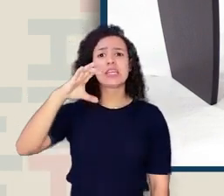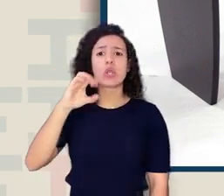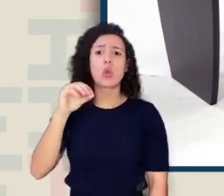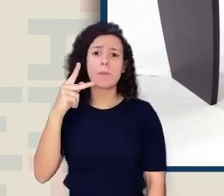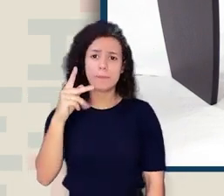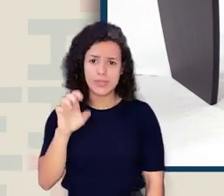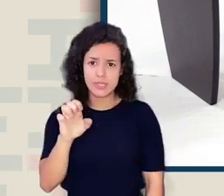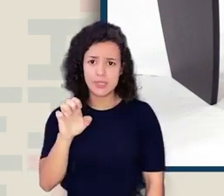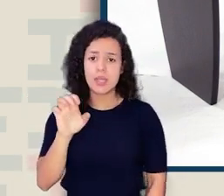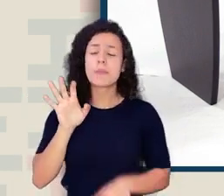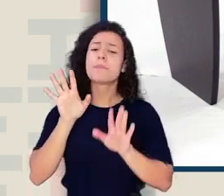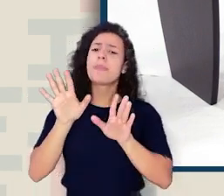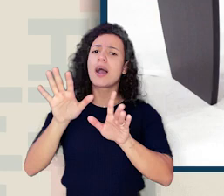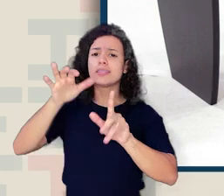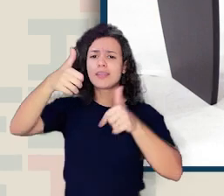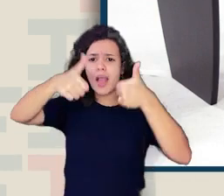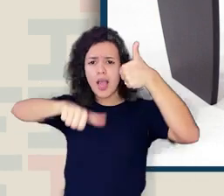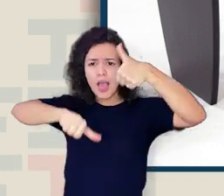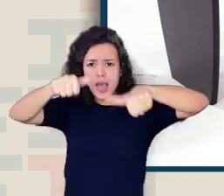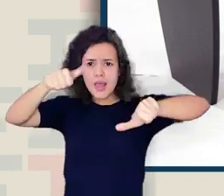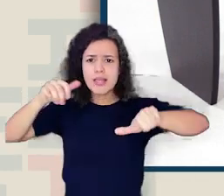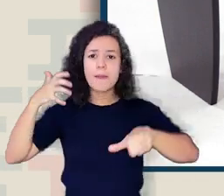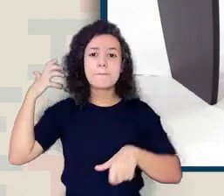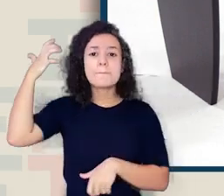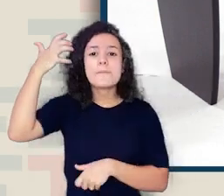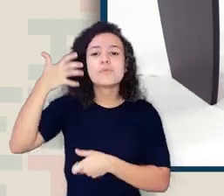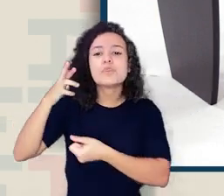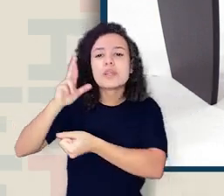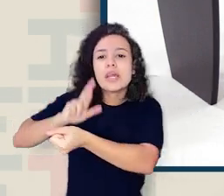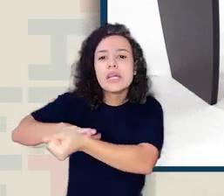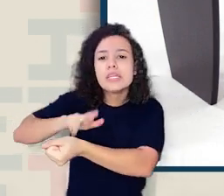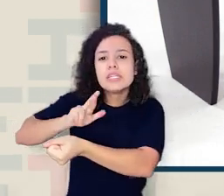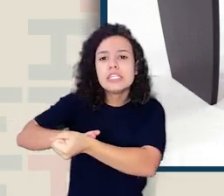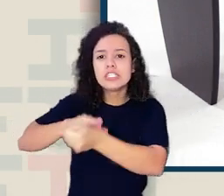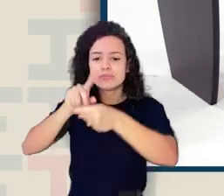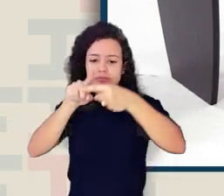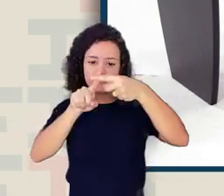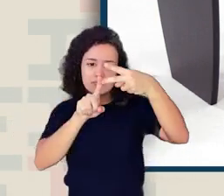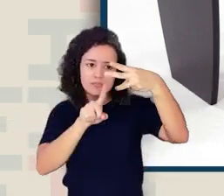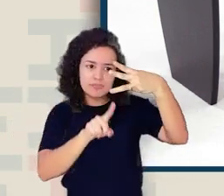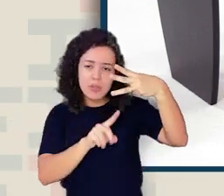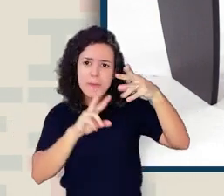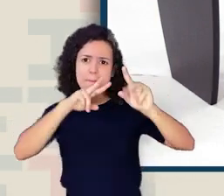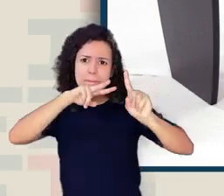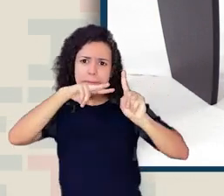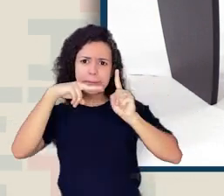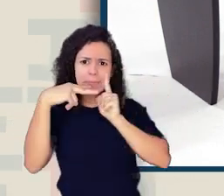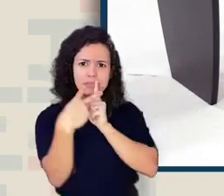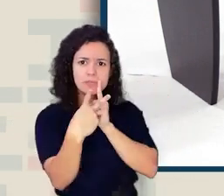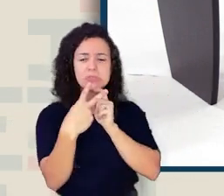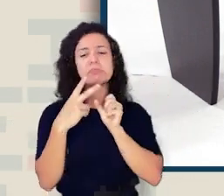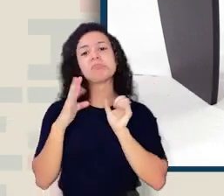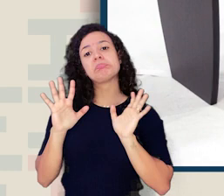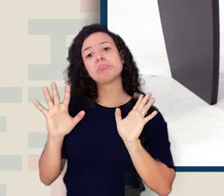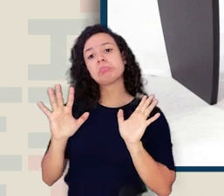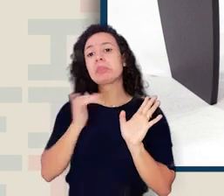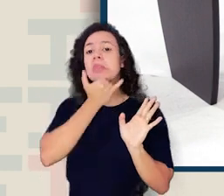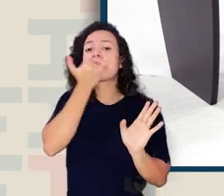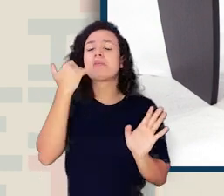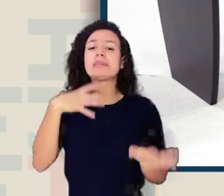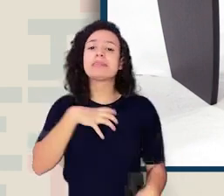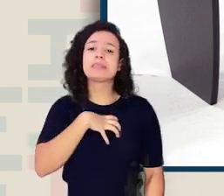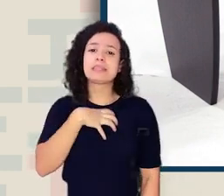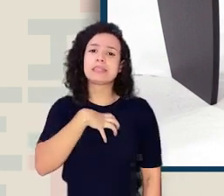gente for fazer uma análise musical, rítmica, nessas perspectivas, a gente pode